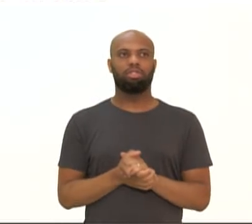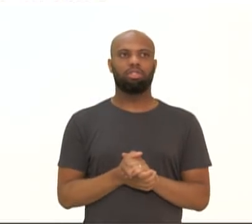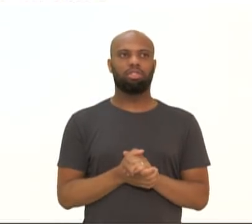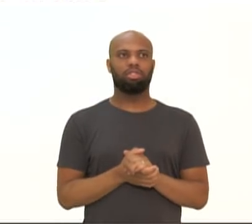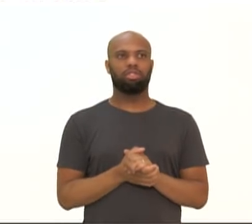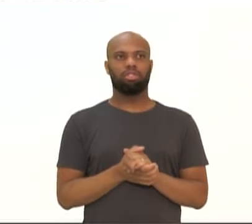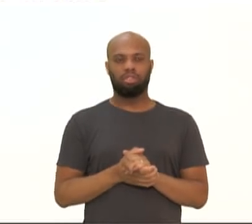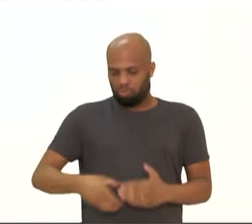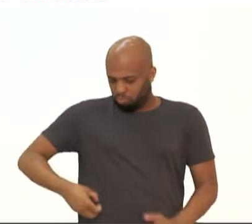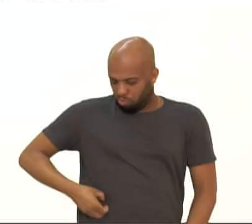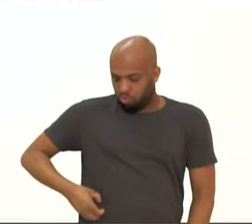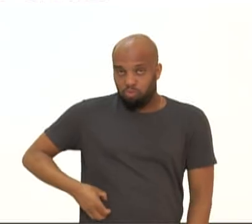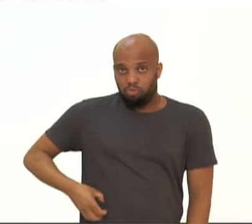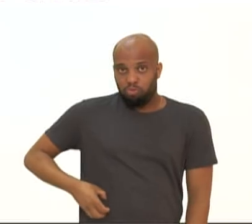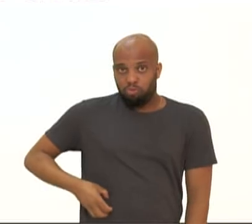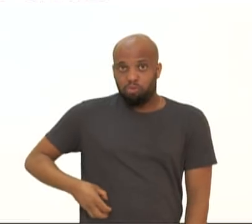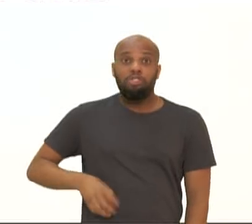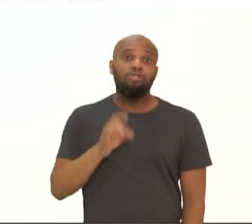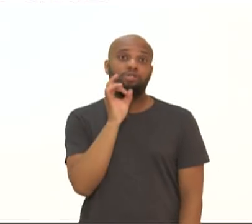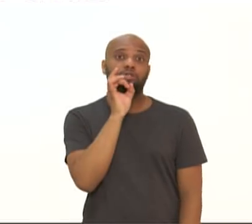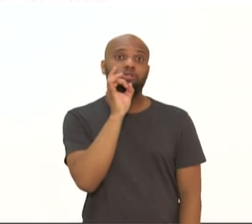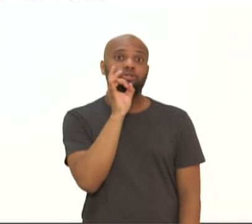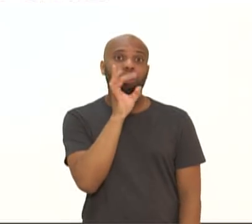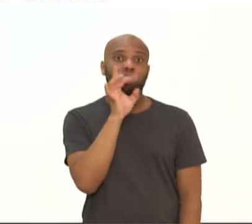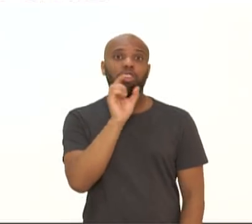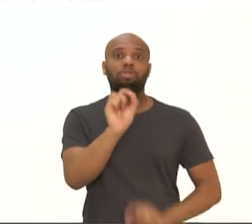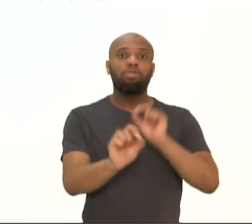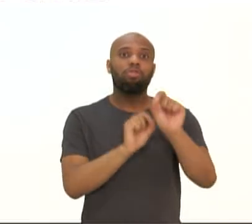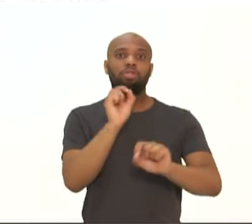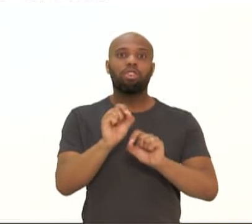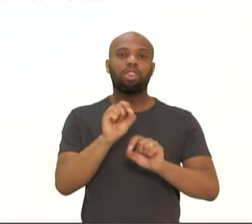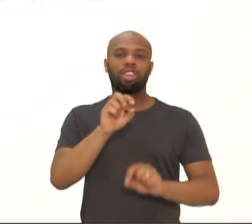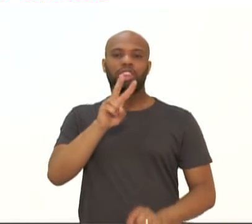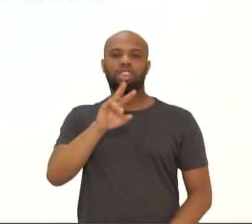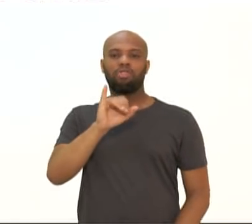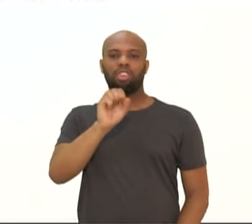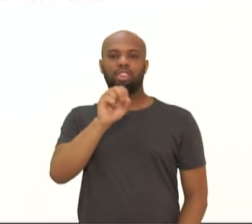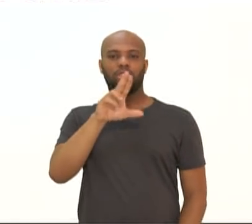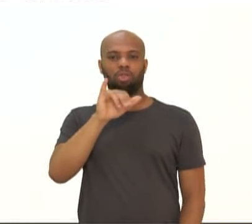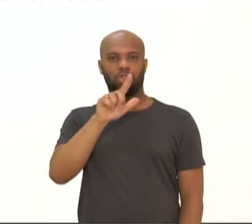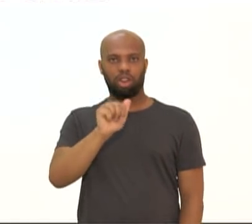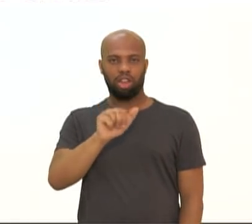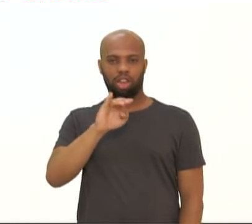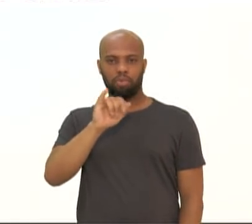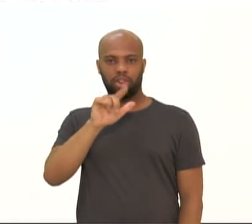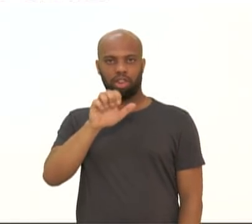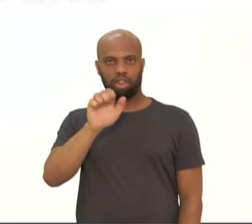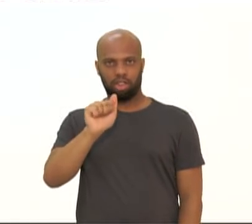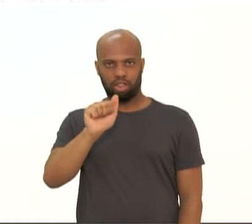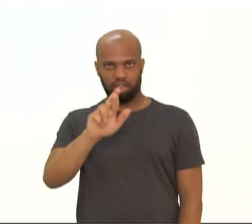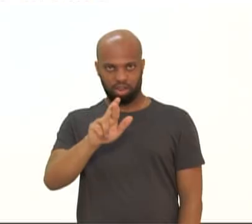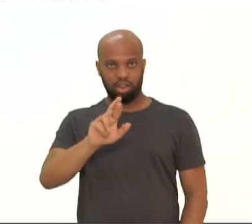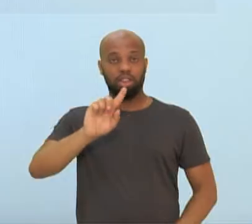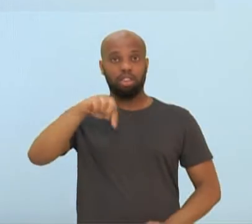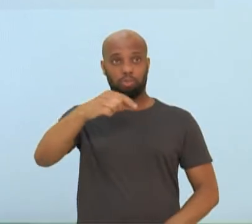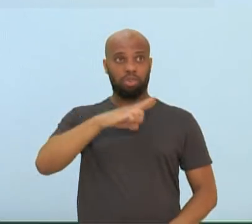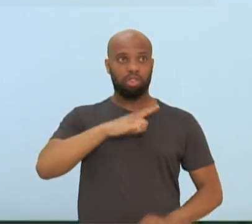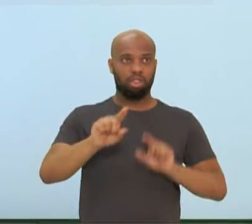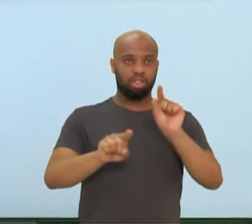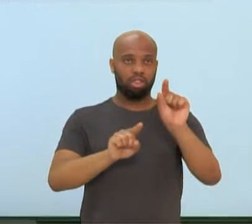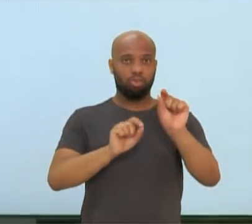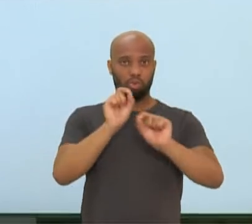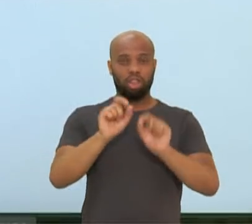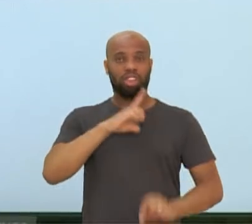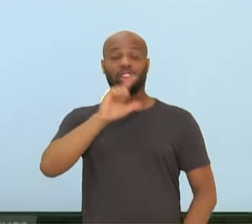tá? Mas essa bexiguinha aqui é a vesícula biliar. Depois nós temos em